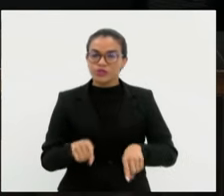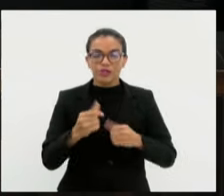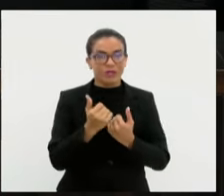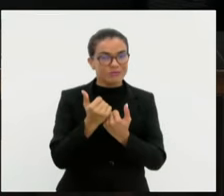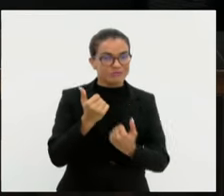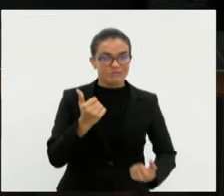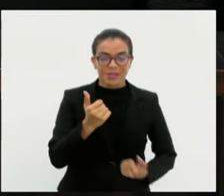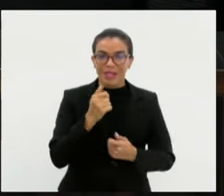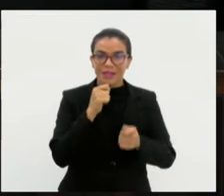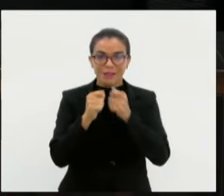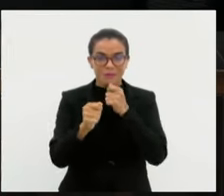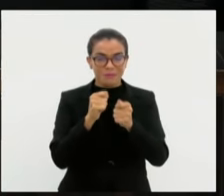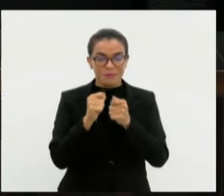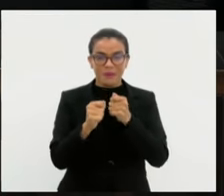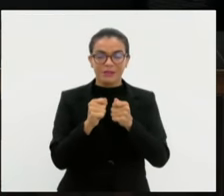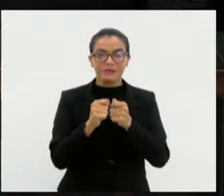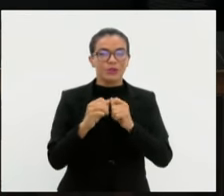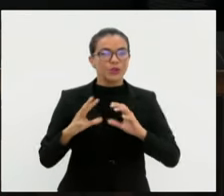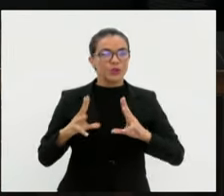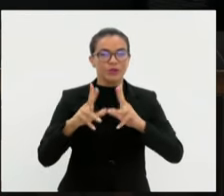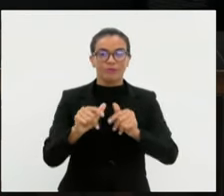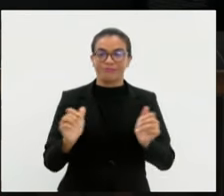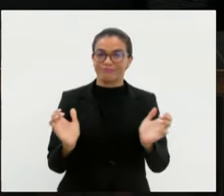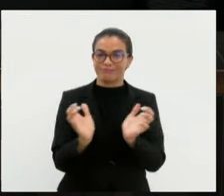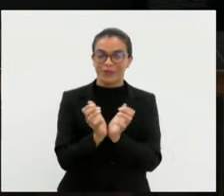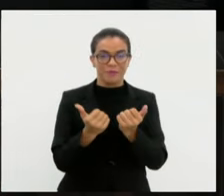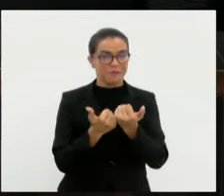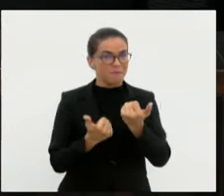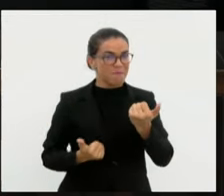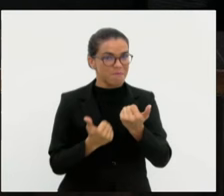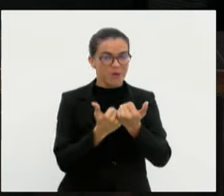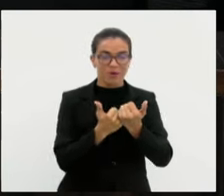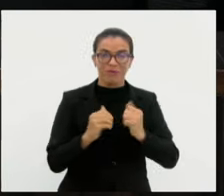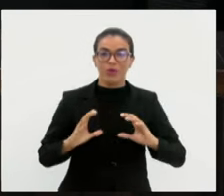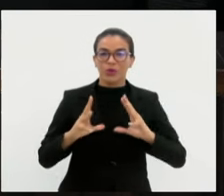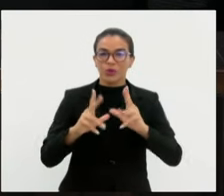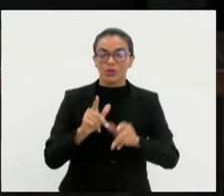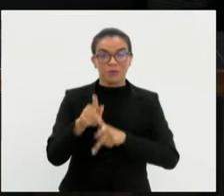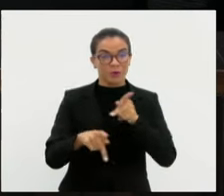assessores, imprensa, toda a equipe de apoio, público presente.